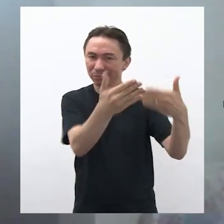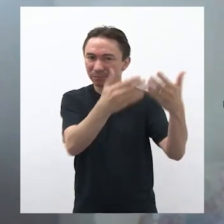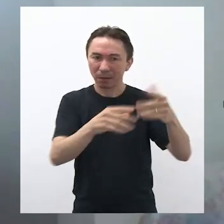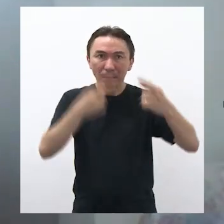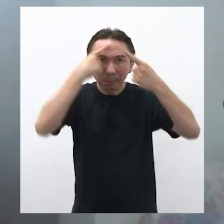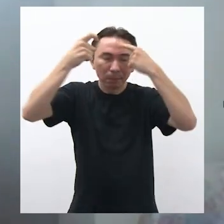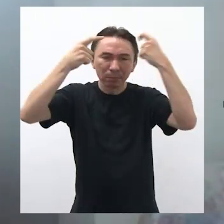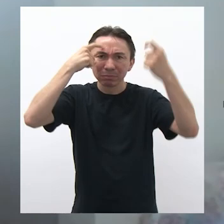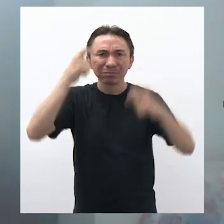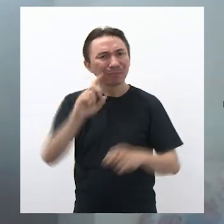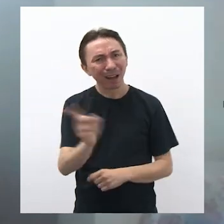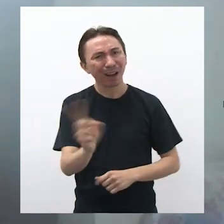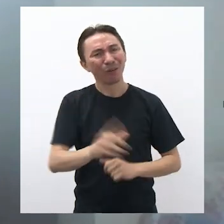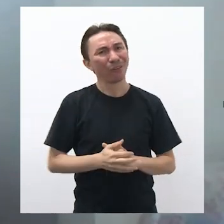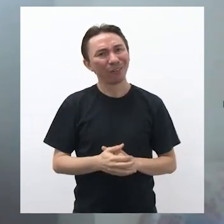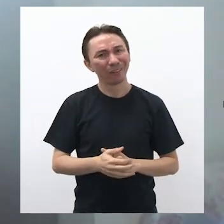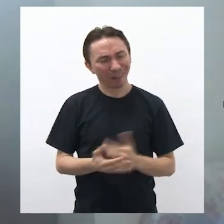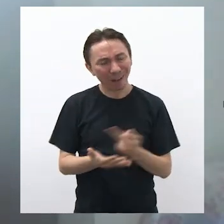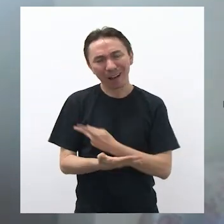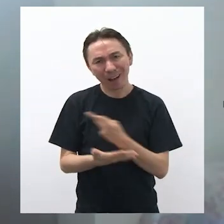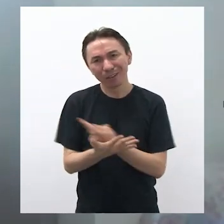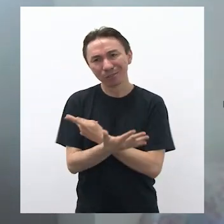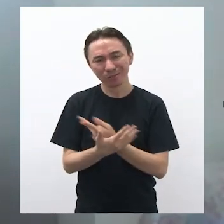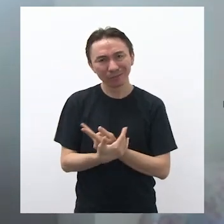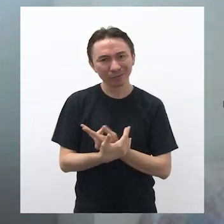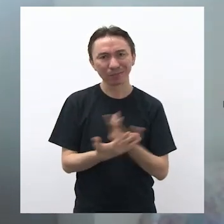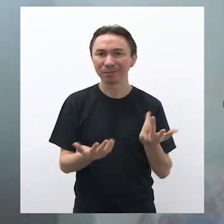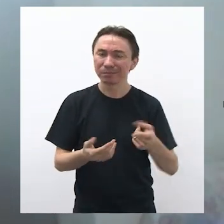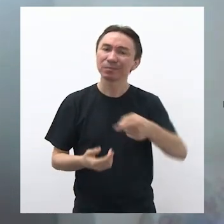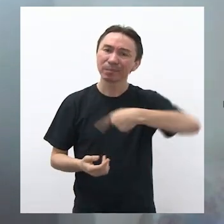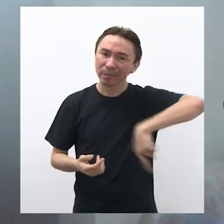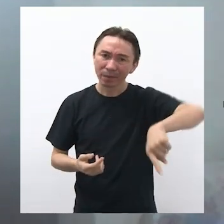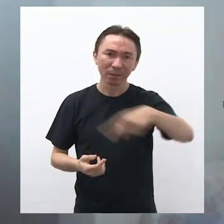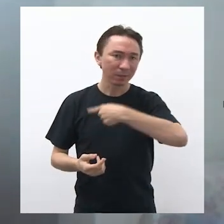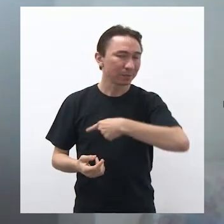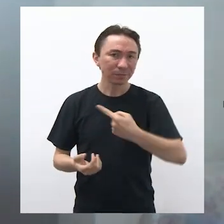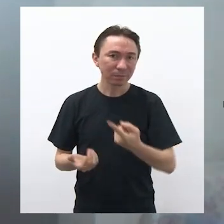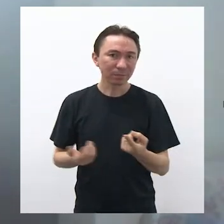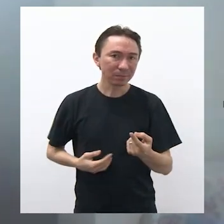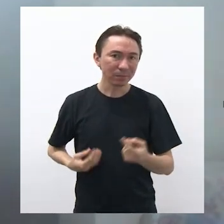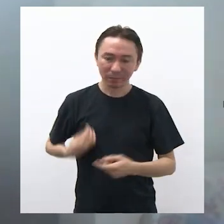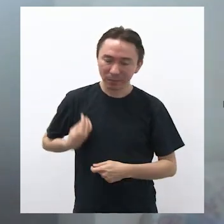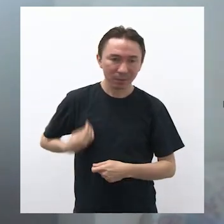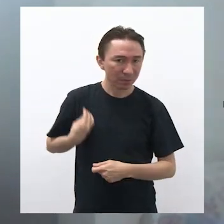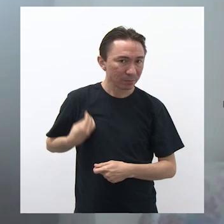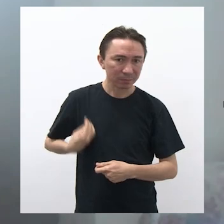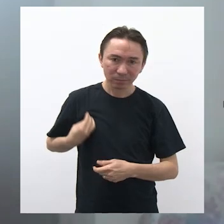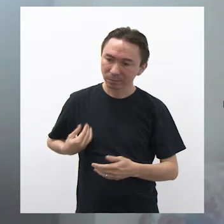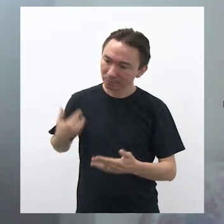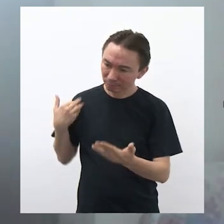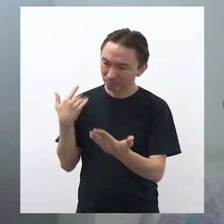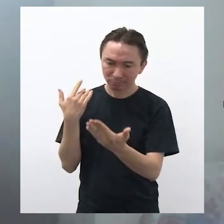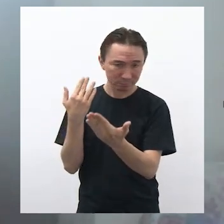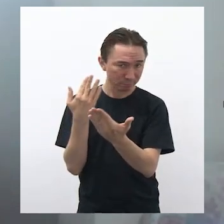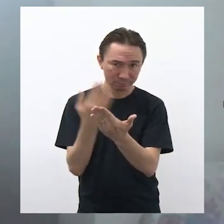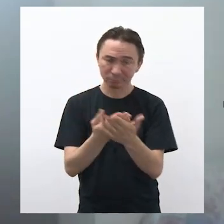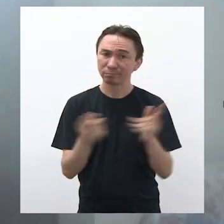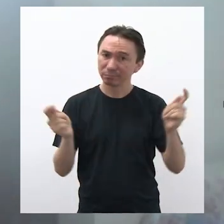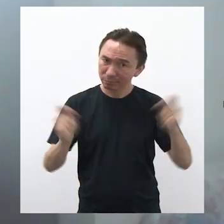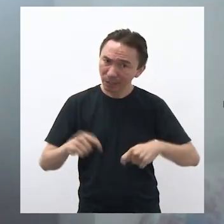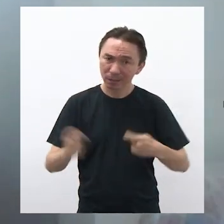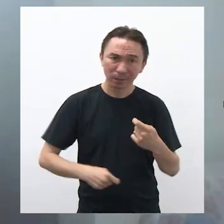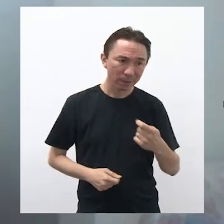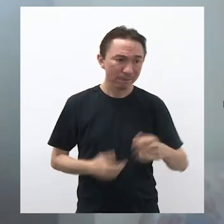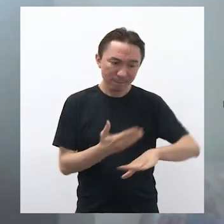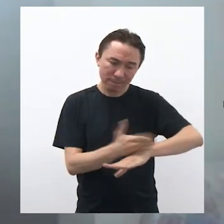gente pode, ao longo da nossa vida, a gente tem capacidade de desenvolver essas competências socioemocionais dentro